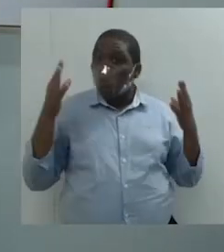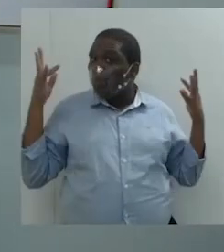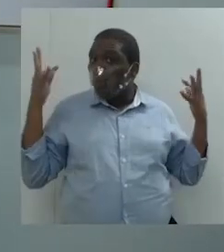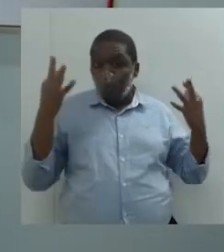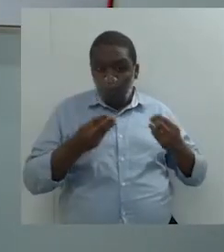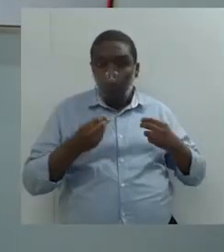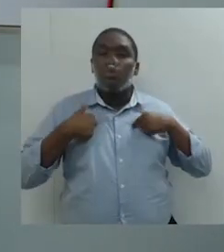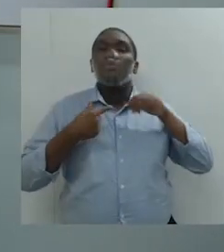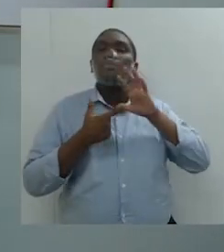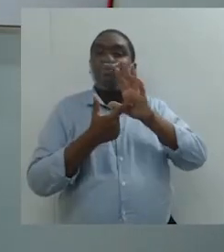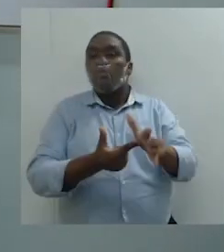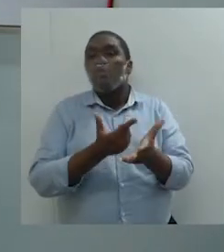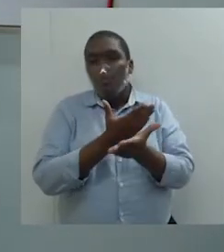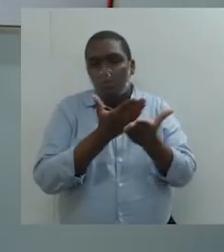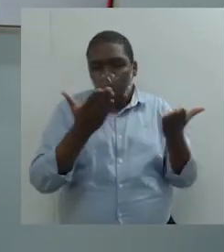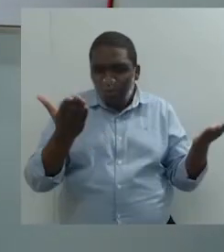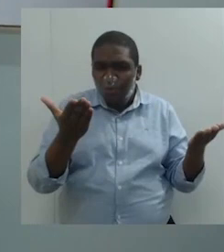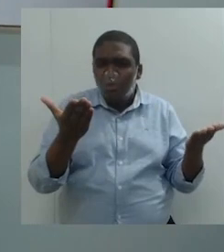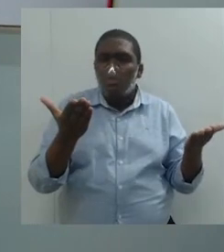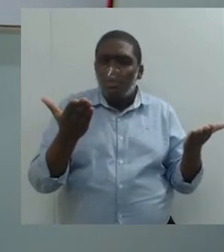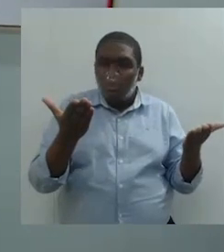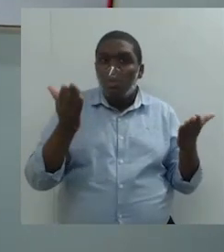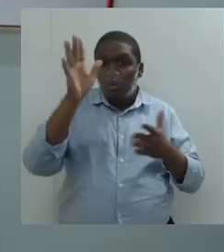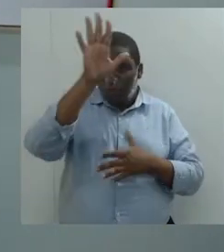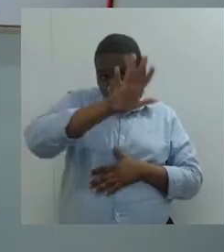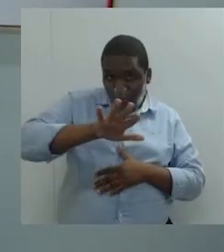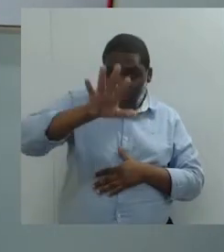que eu mostro para vocês, ele